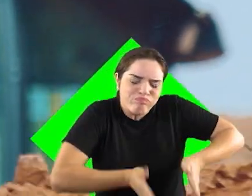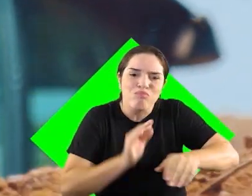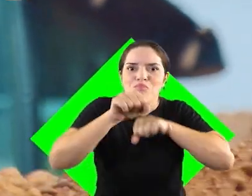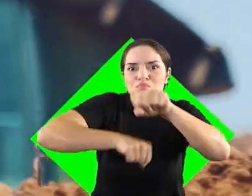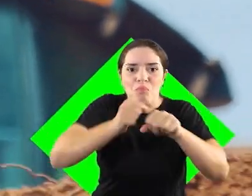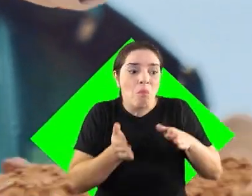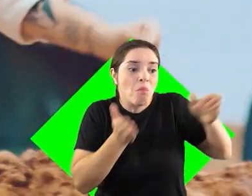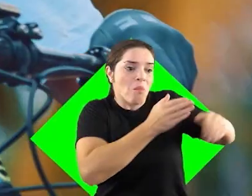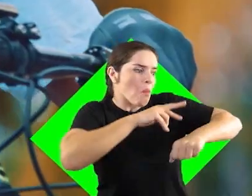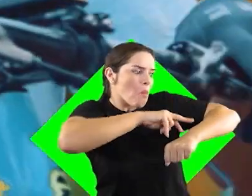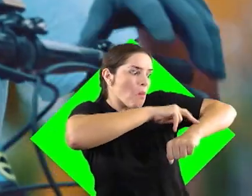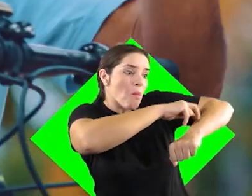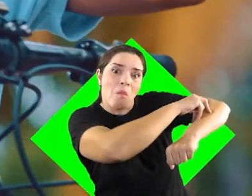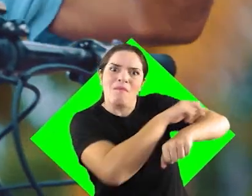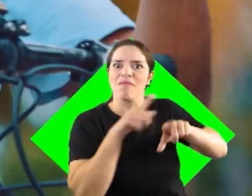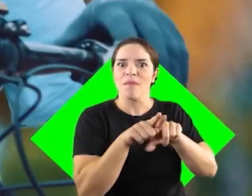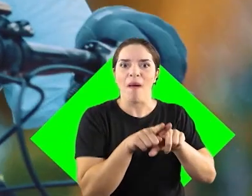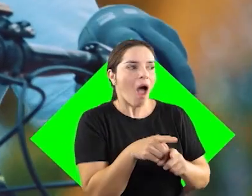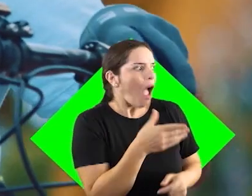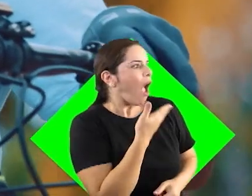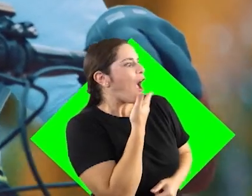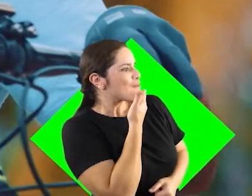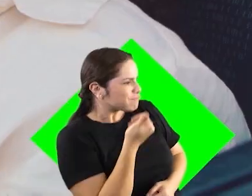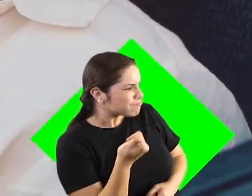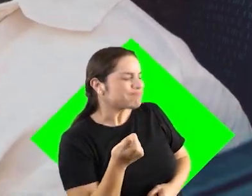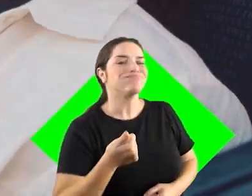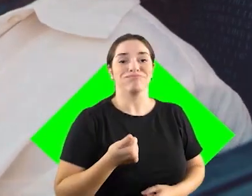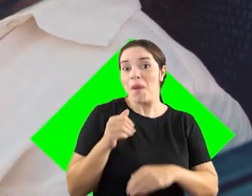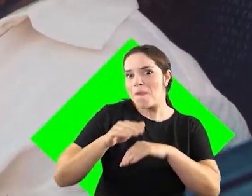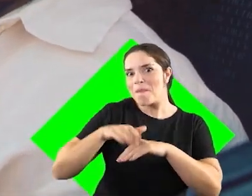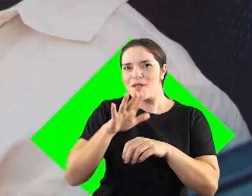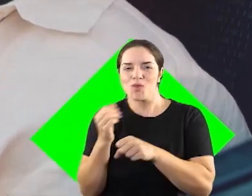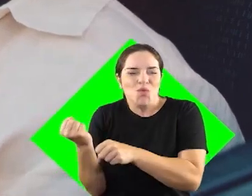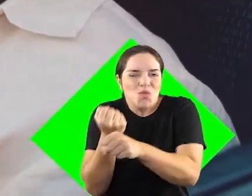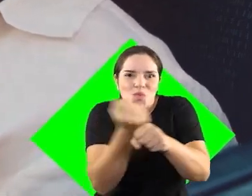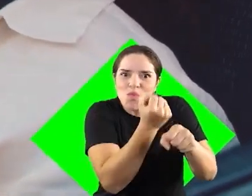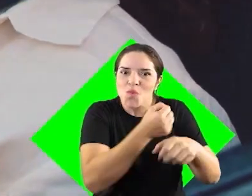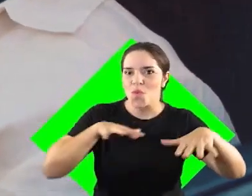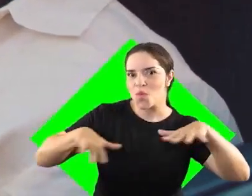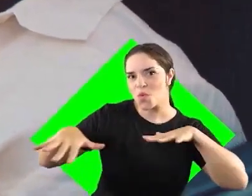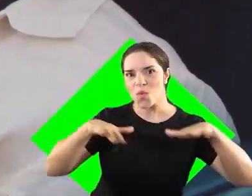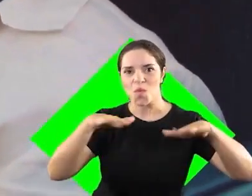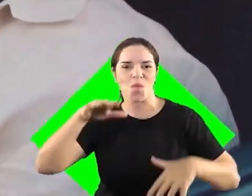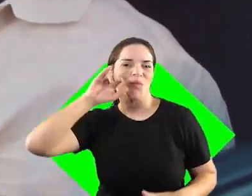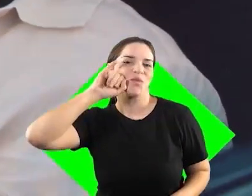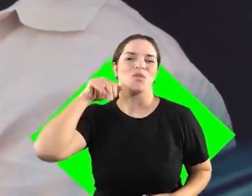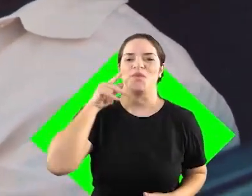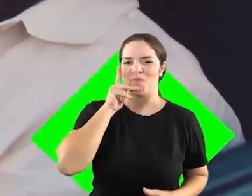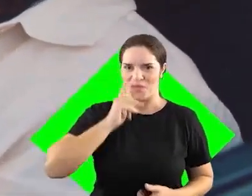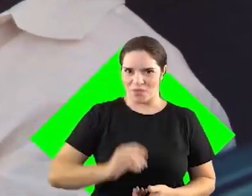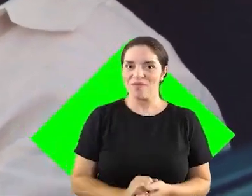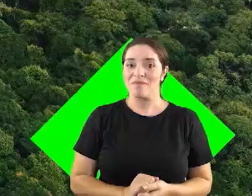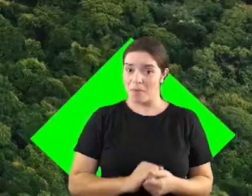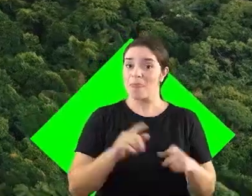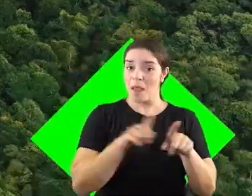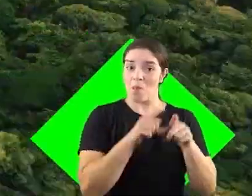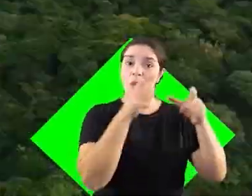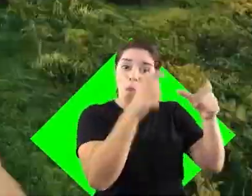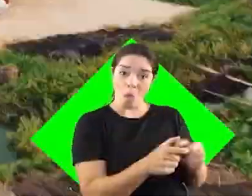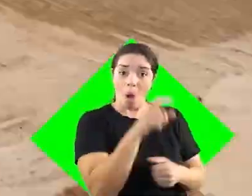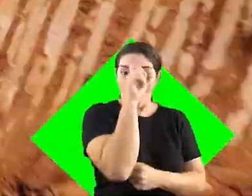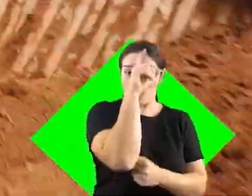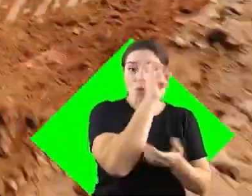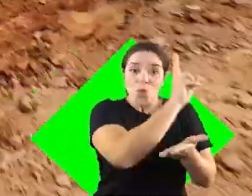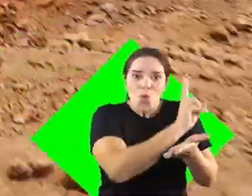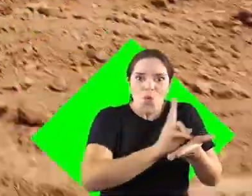e ciclofaixa. Tá, aí eu vi vantagem. E tem mais obras de ligações urbanas gerando na alta em João Pessoa. A via do